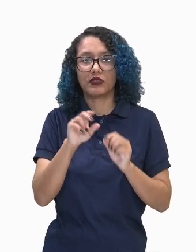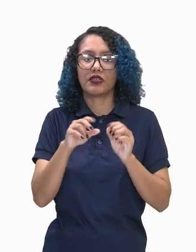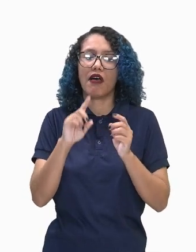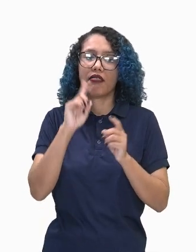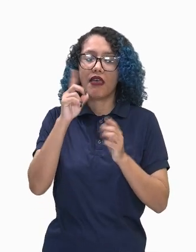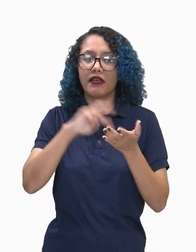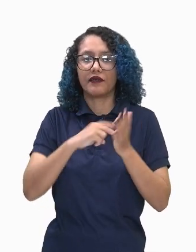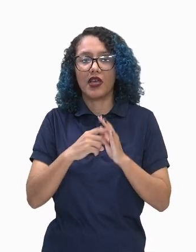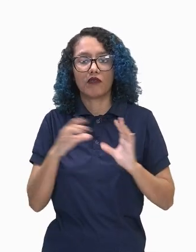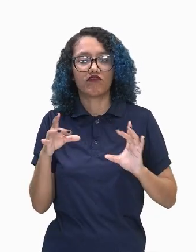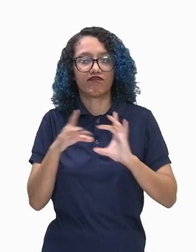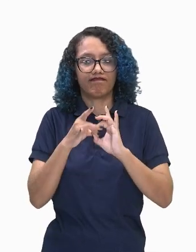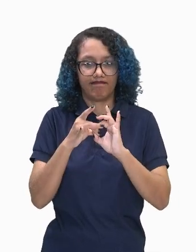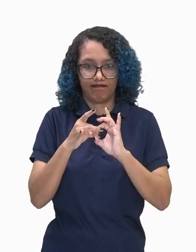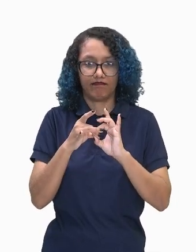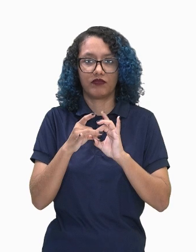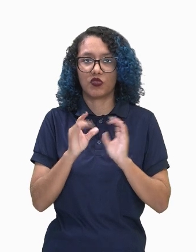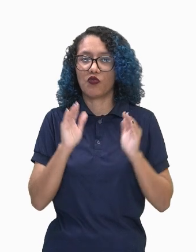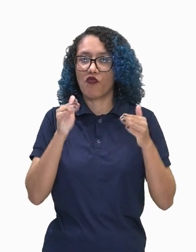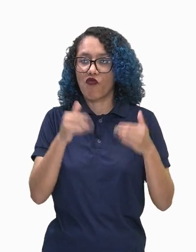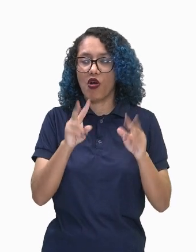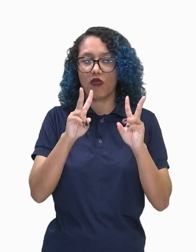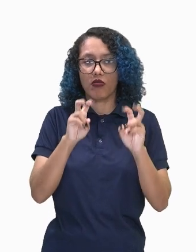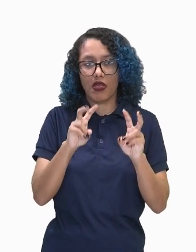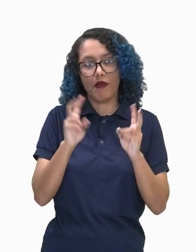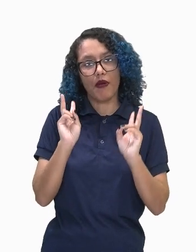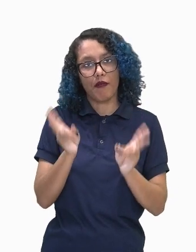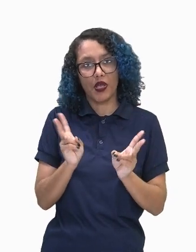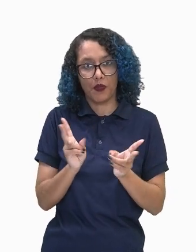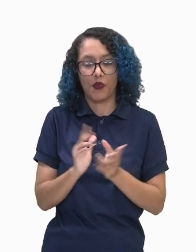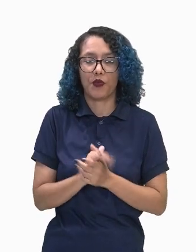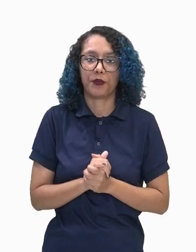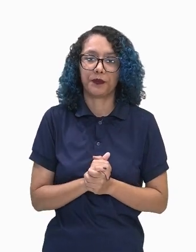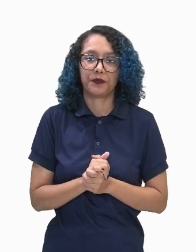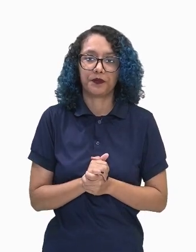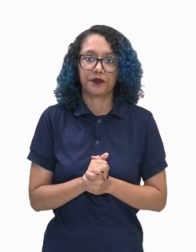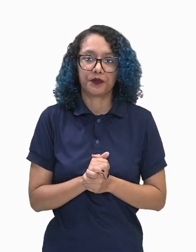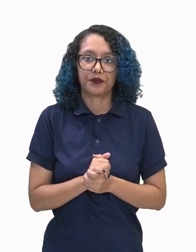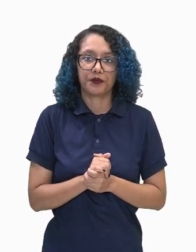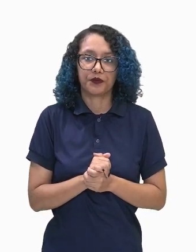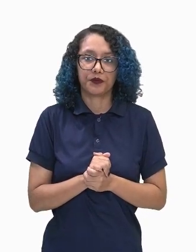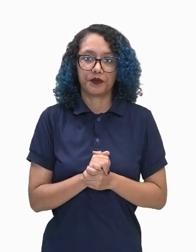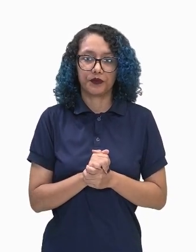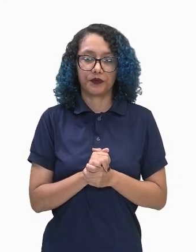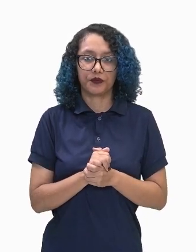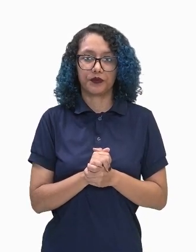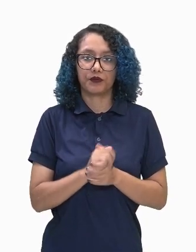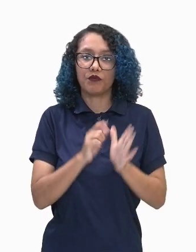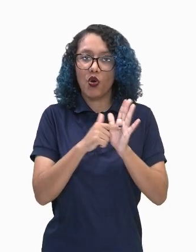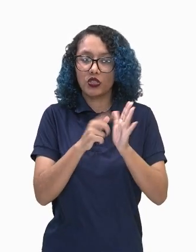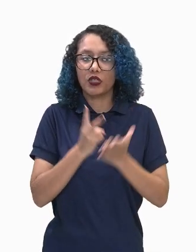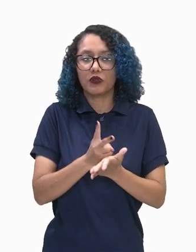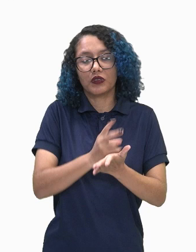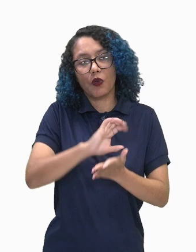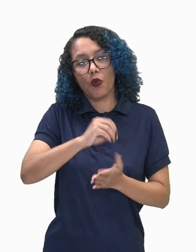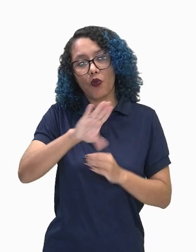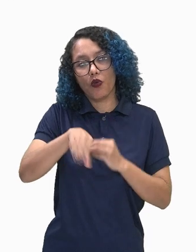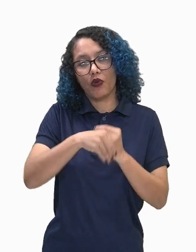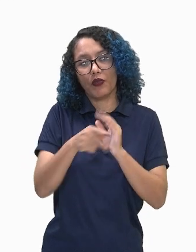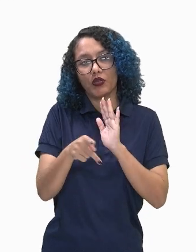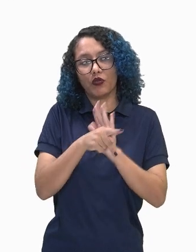que falam, né, de um mesmo tema, né? Indica, então, uma continuação, então, um complemento